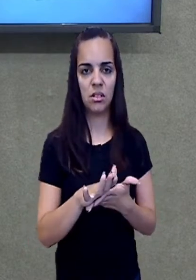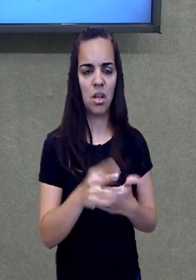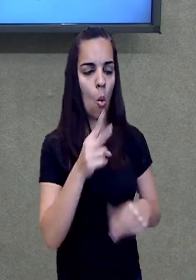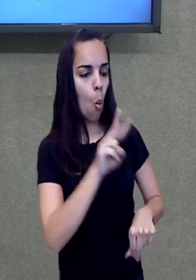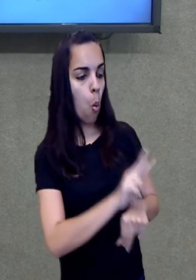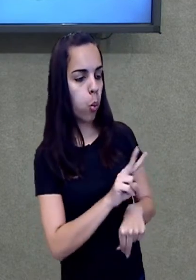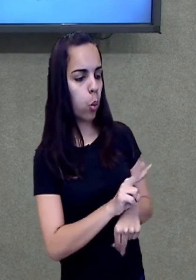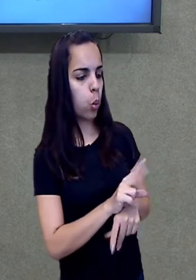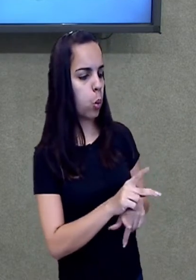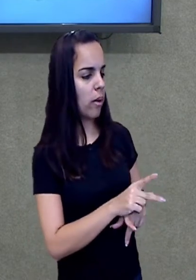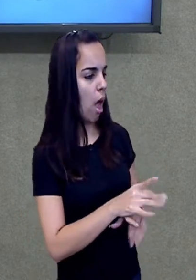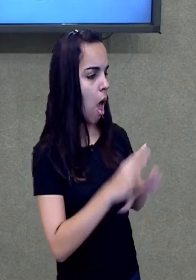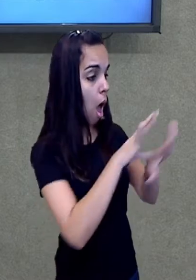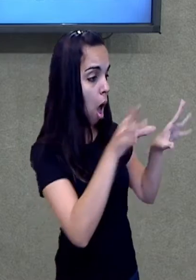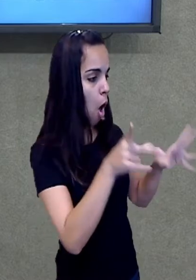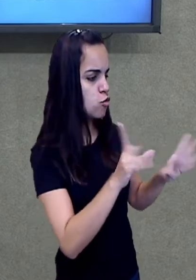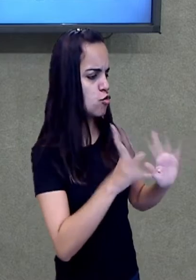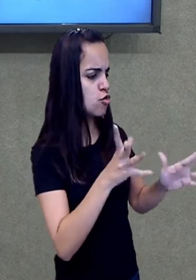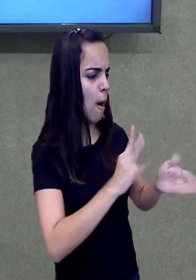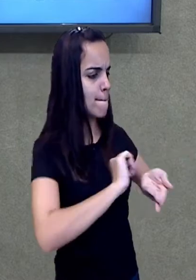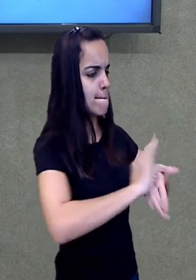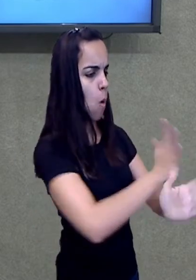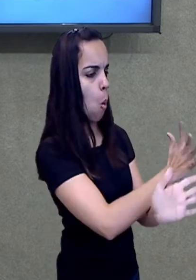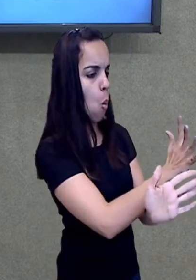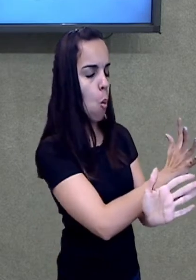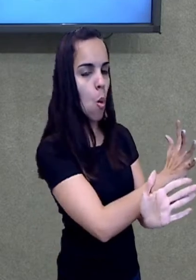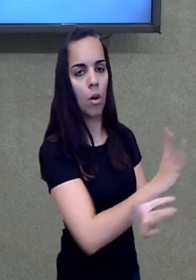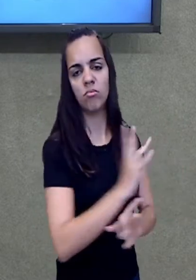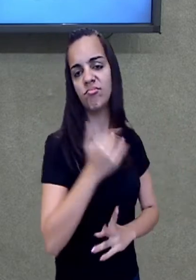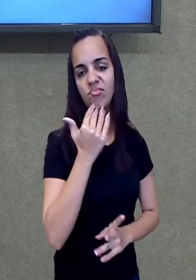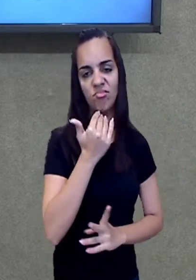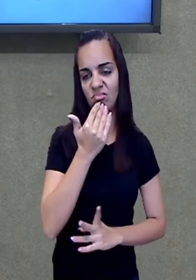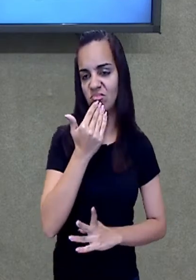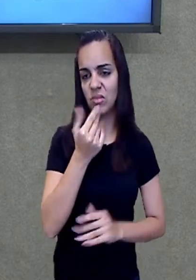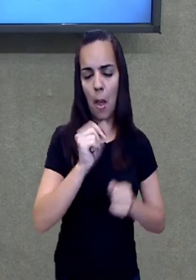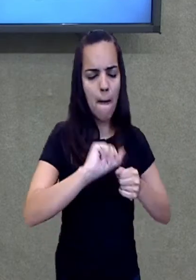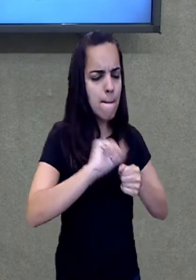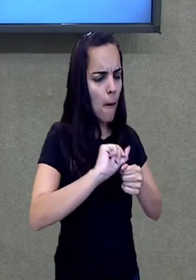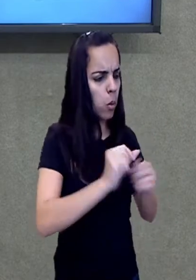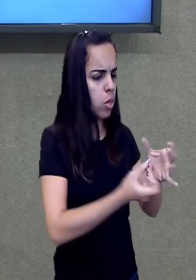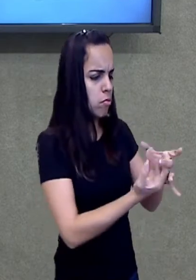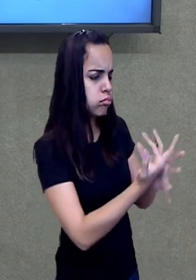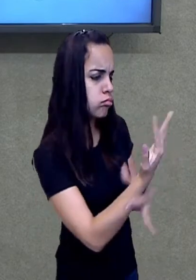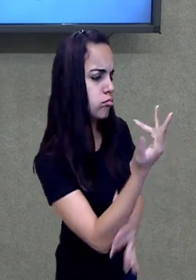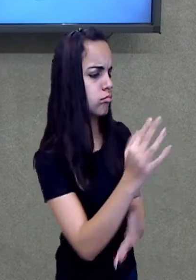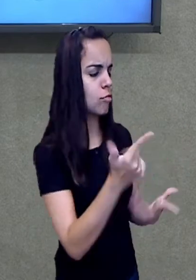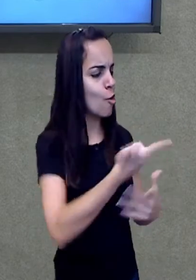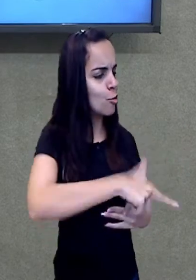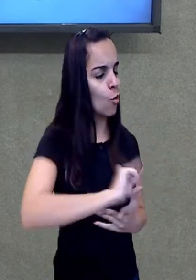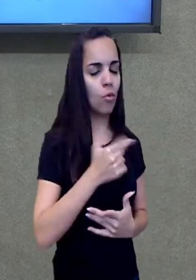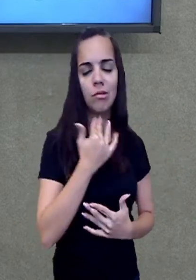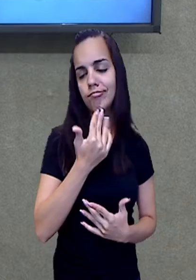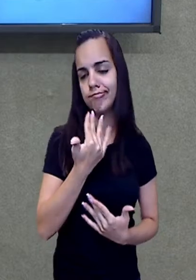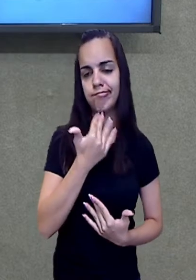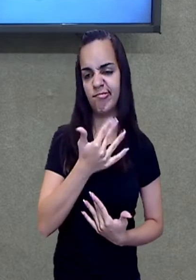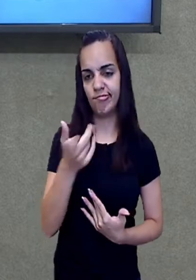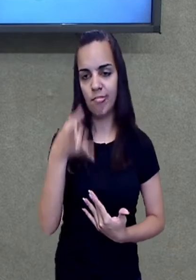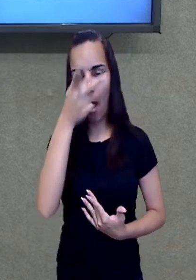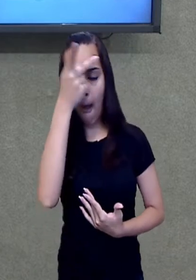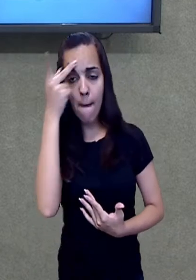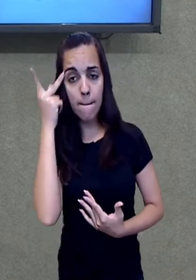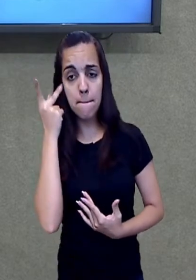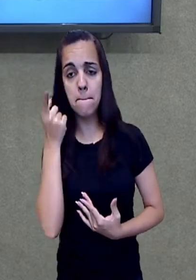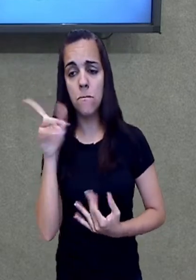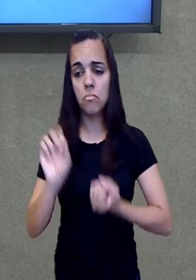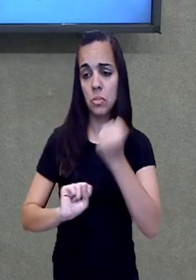cuidar daquele lugar que foi retirado para refazer, replantar e